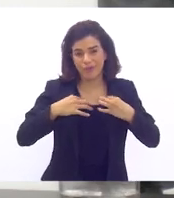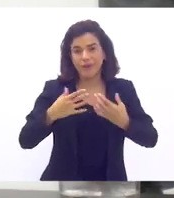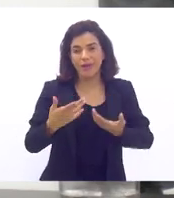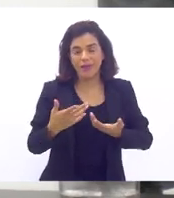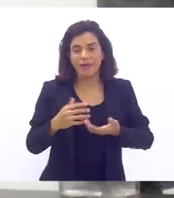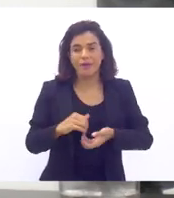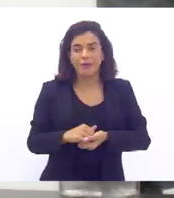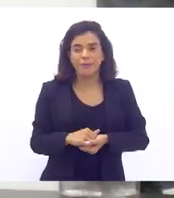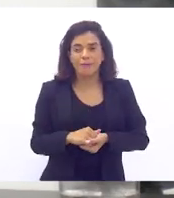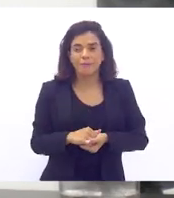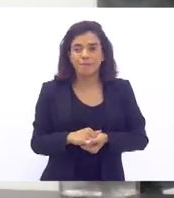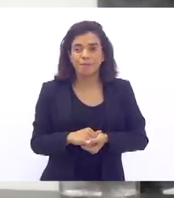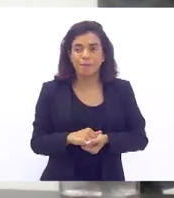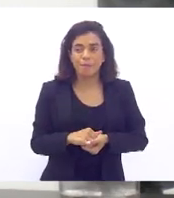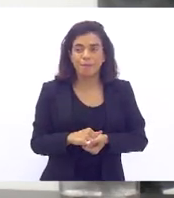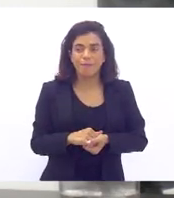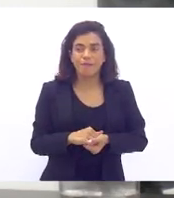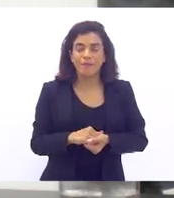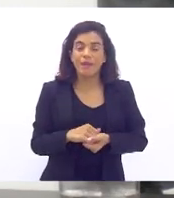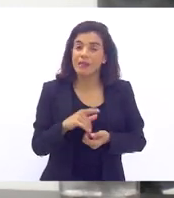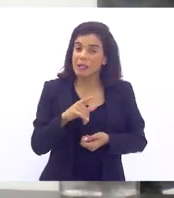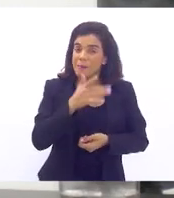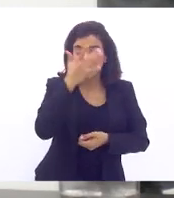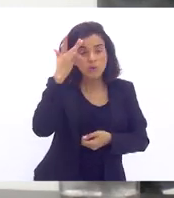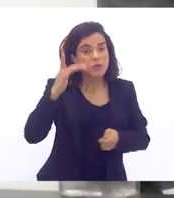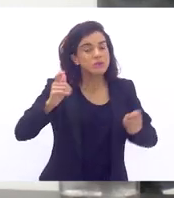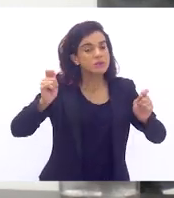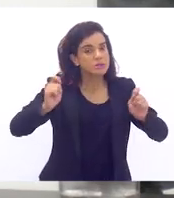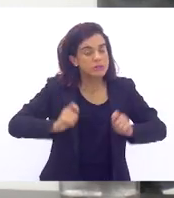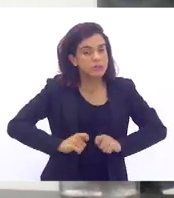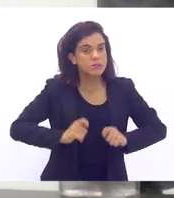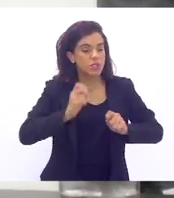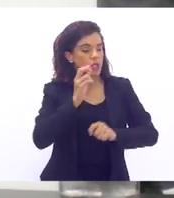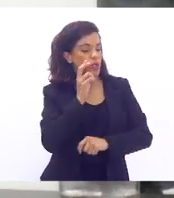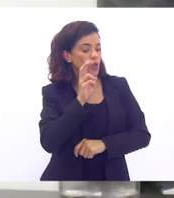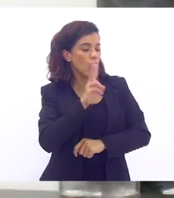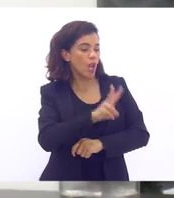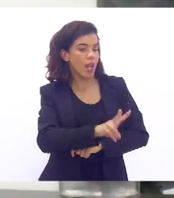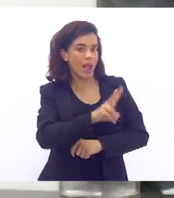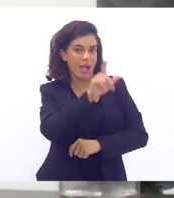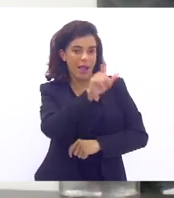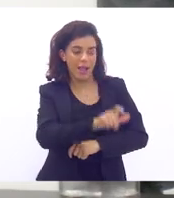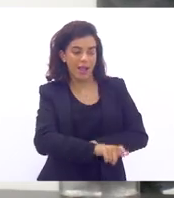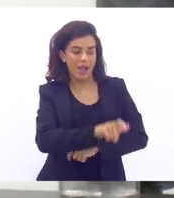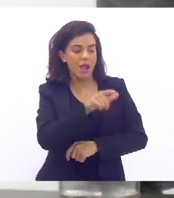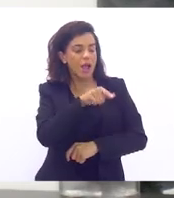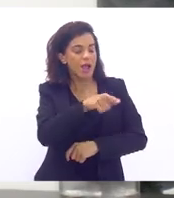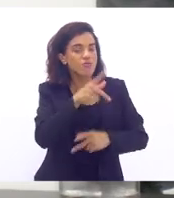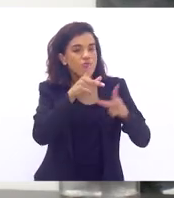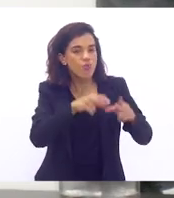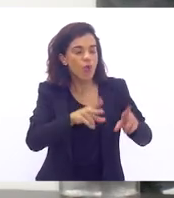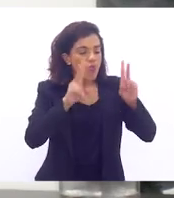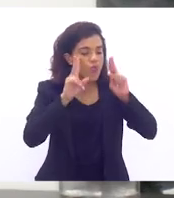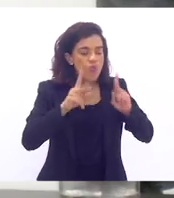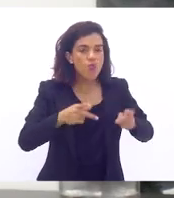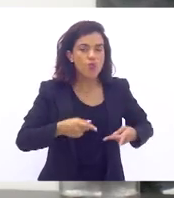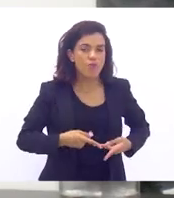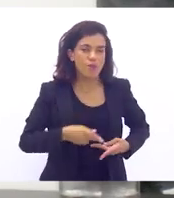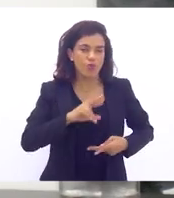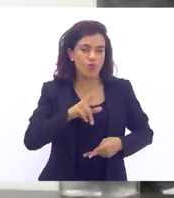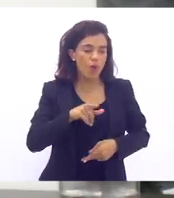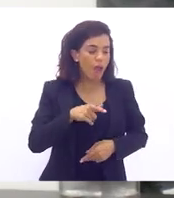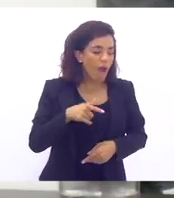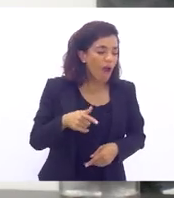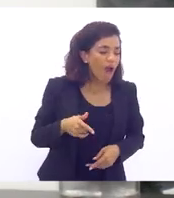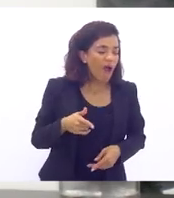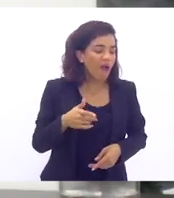é que são capazes de olhar para esses pacientes como seres humanos e não como